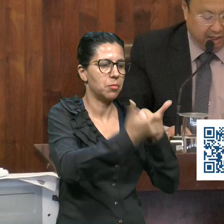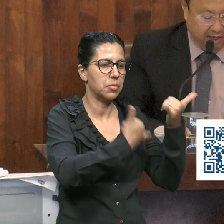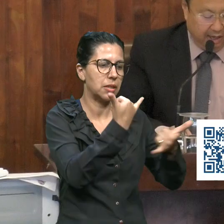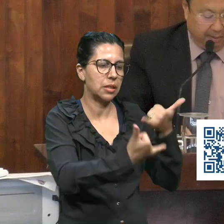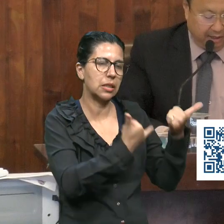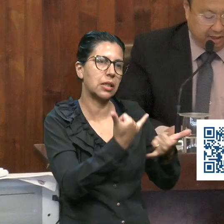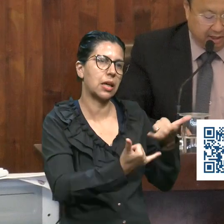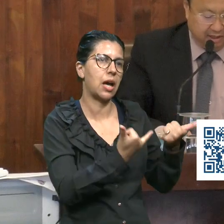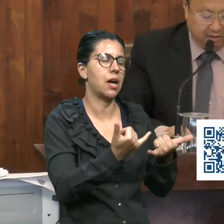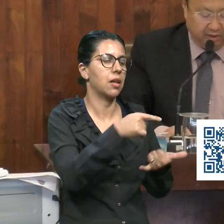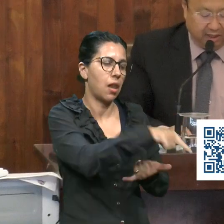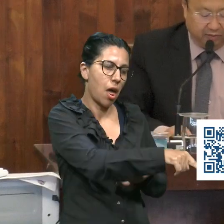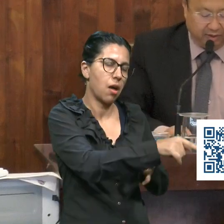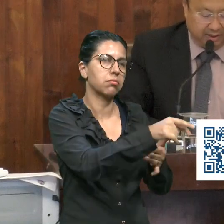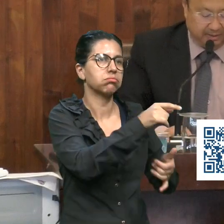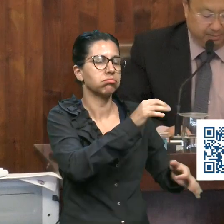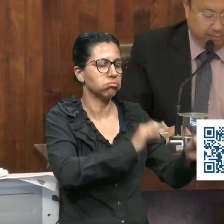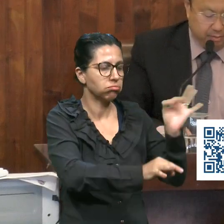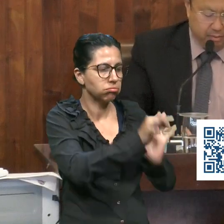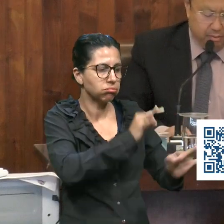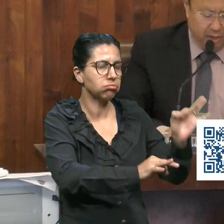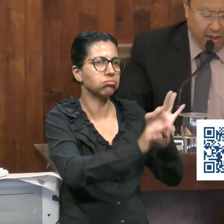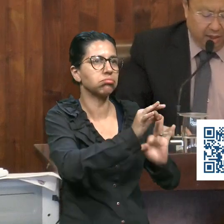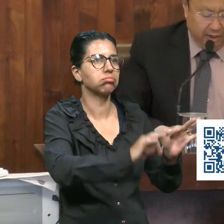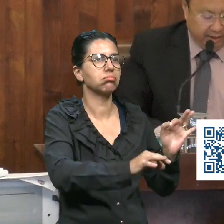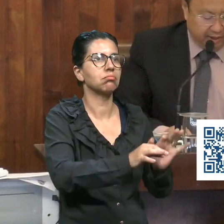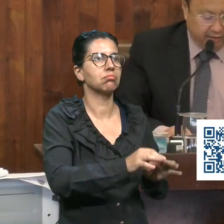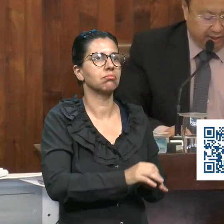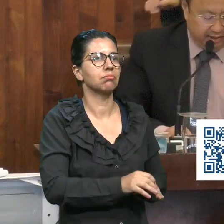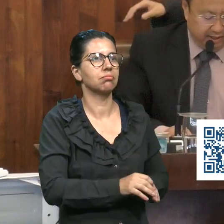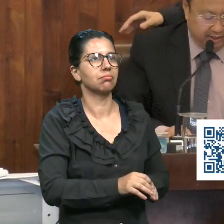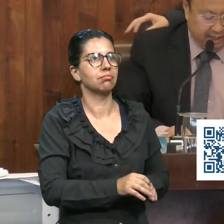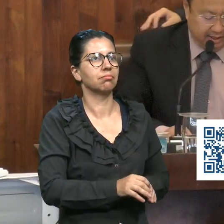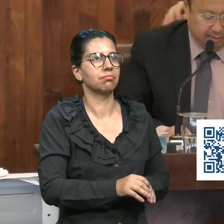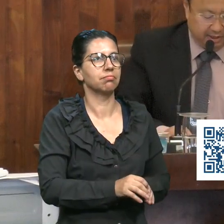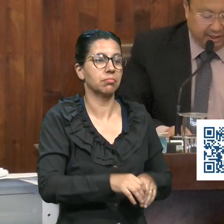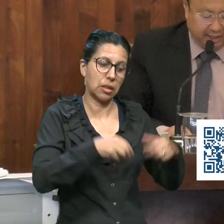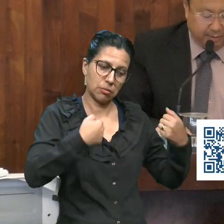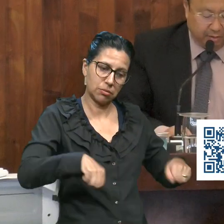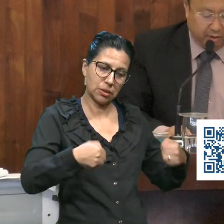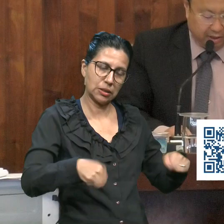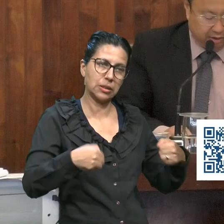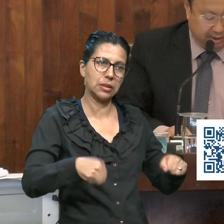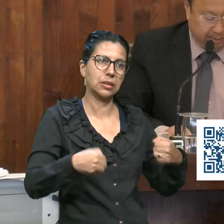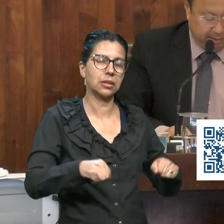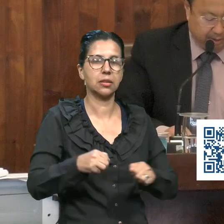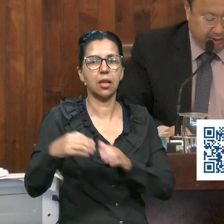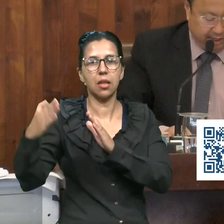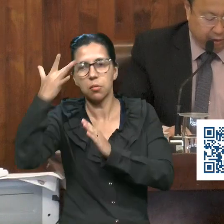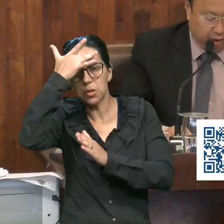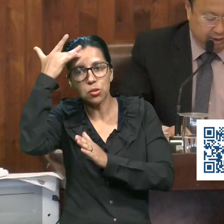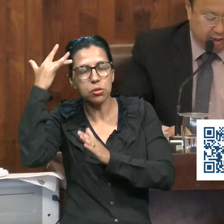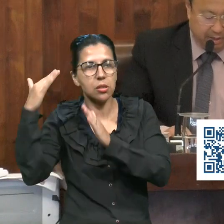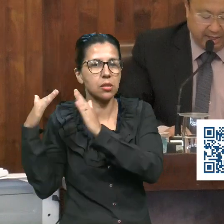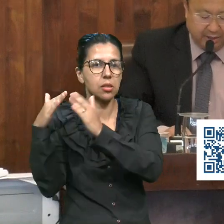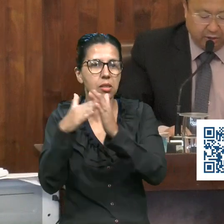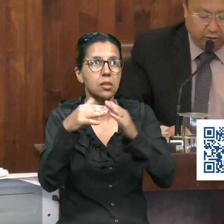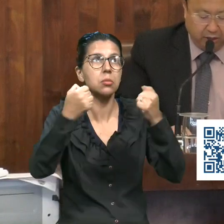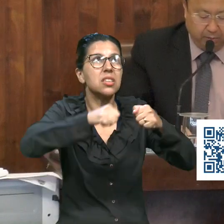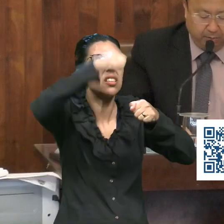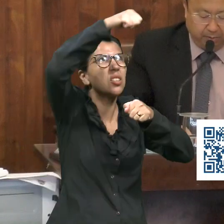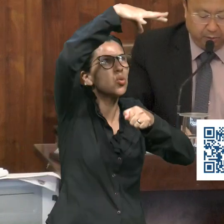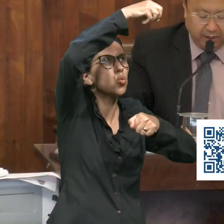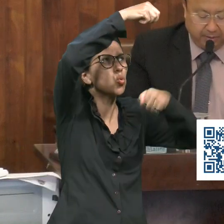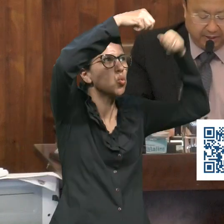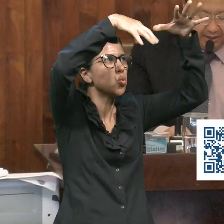imediações e praticantes de atividades físicas. Dentre as diversas necessidades apresentadas pelos moradores, a principal seria a troca de iluminação